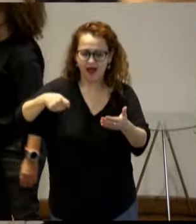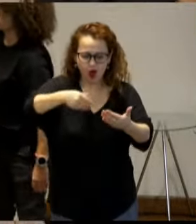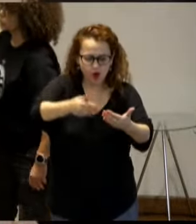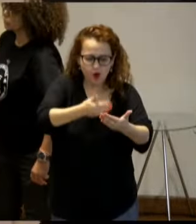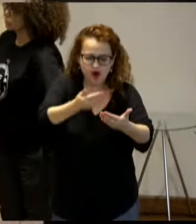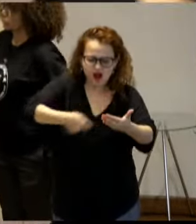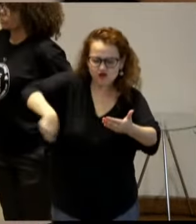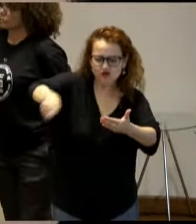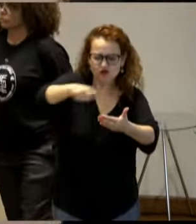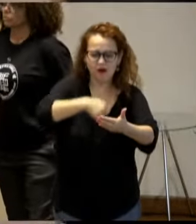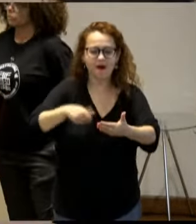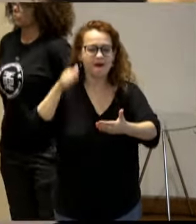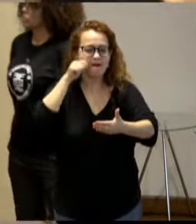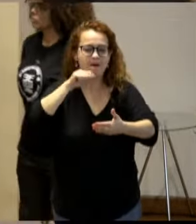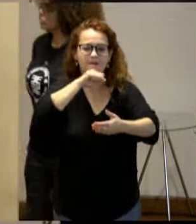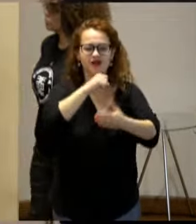Oxum.